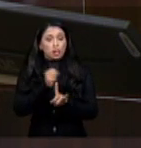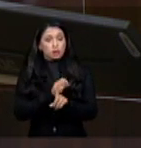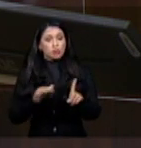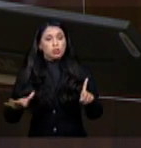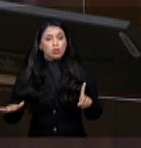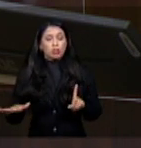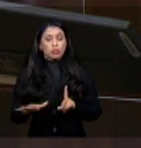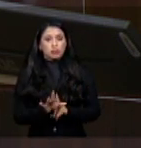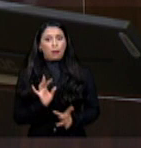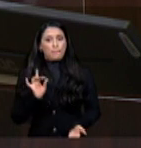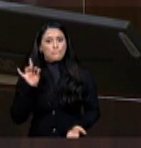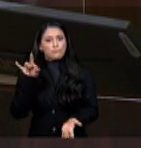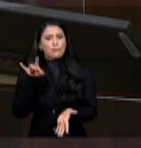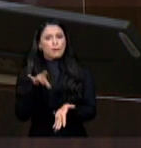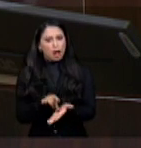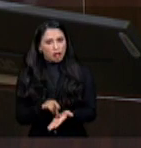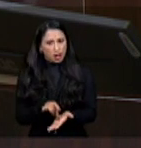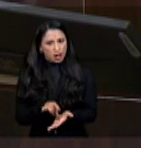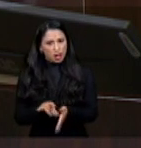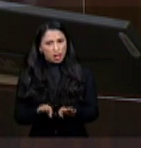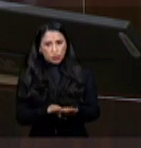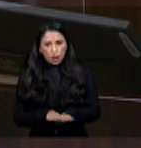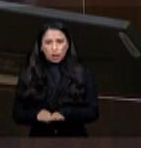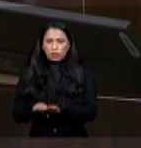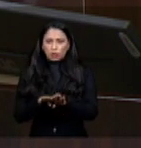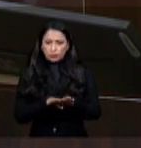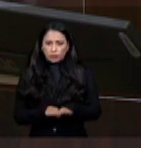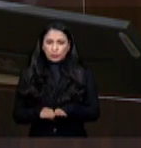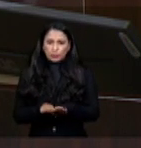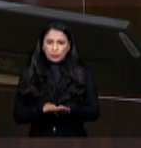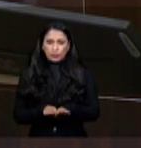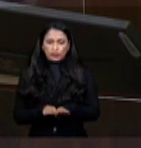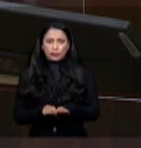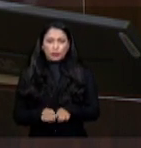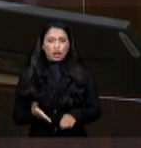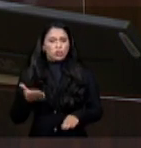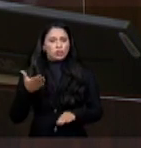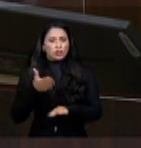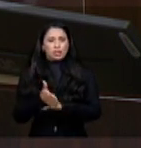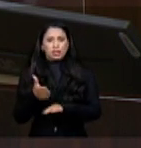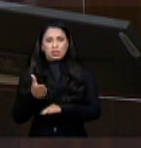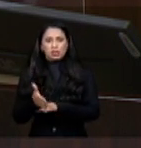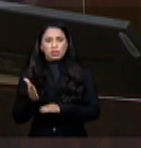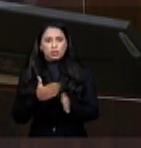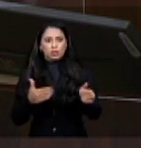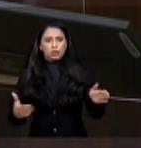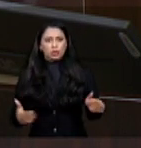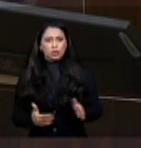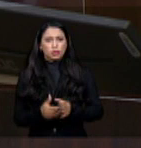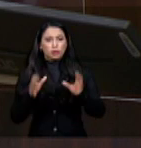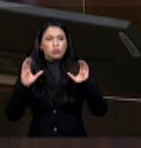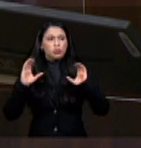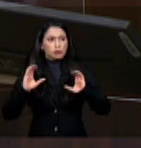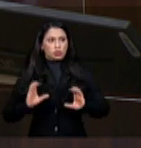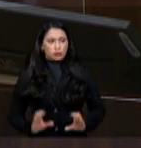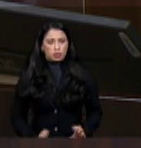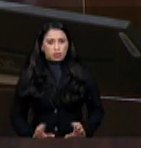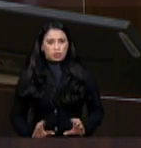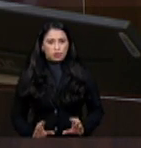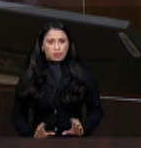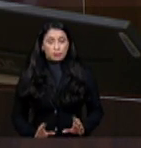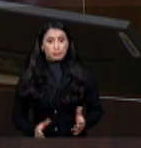que deveriam garantir a igualdade material e a concretização do acesso de todos os cidadãos aos bens da vida